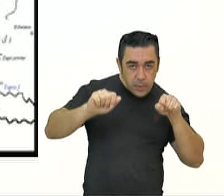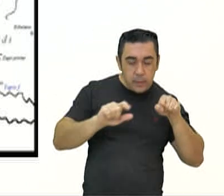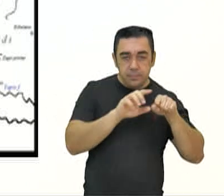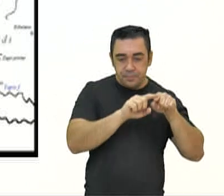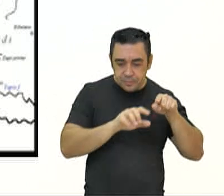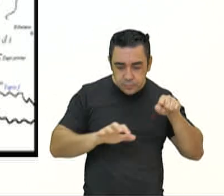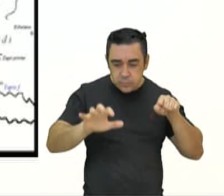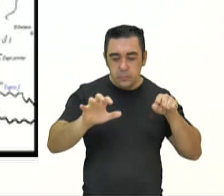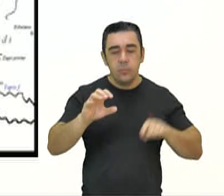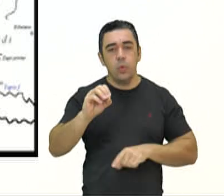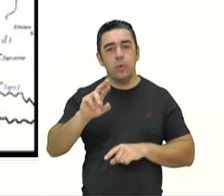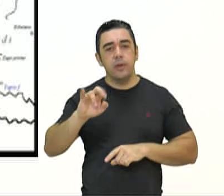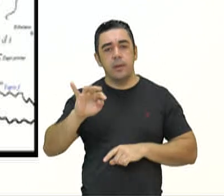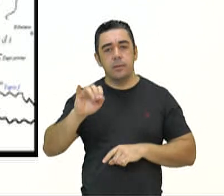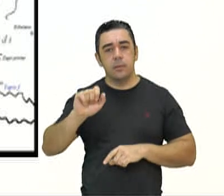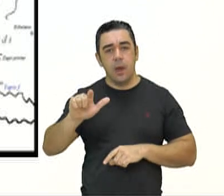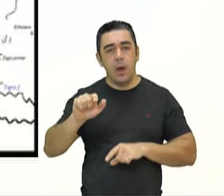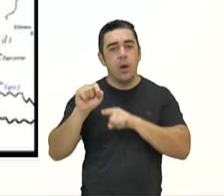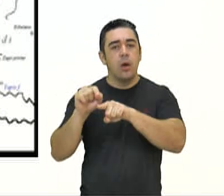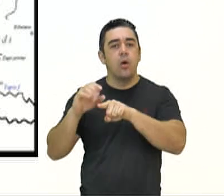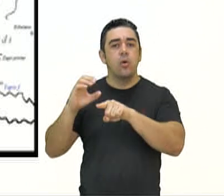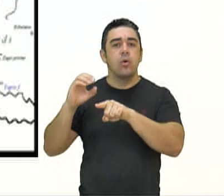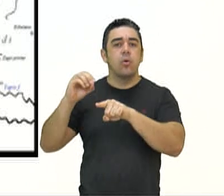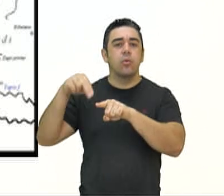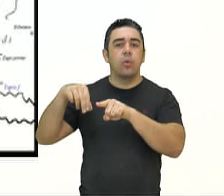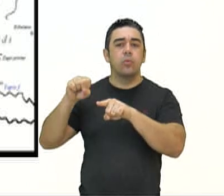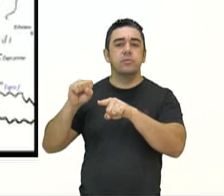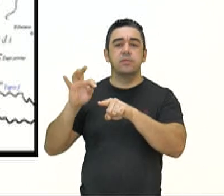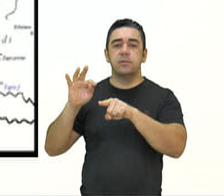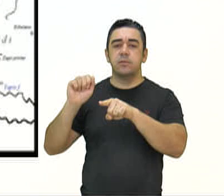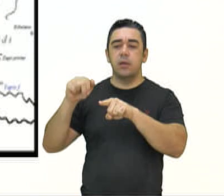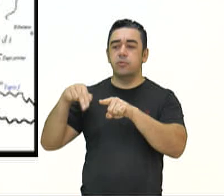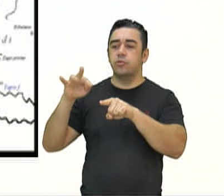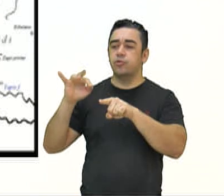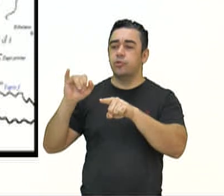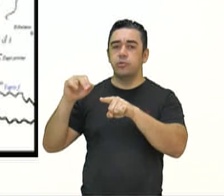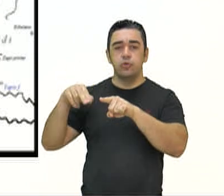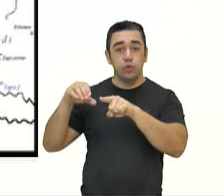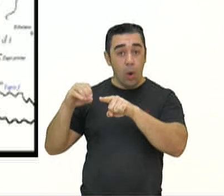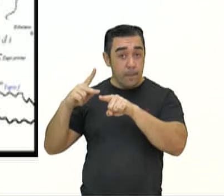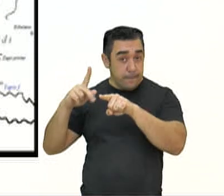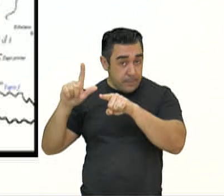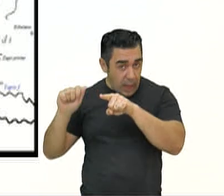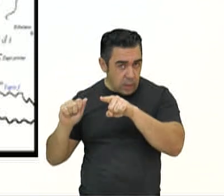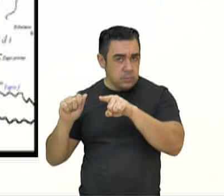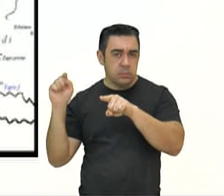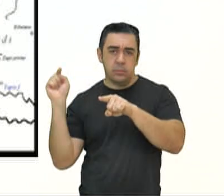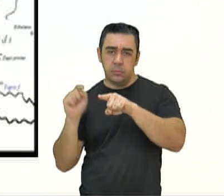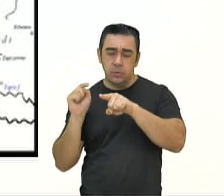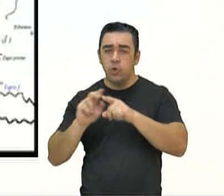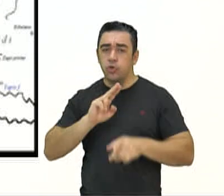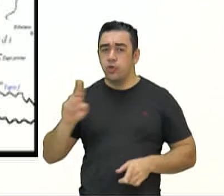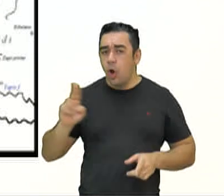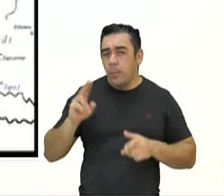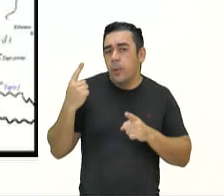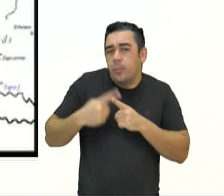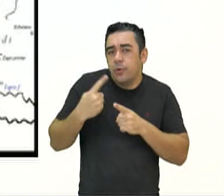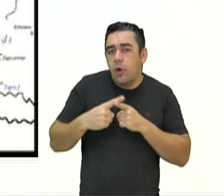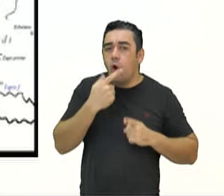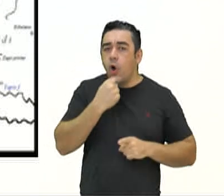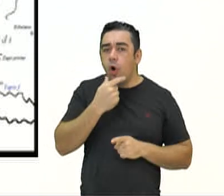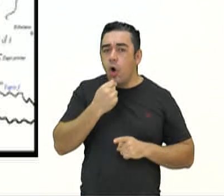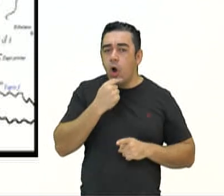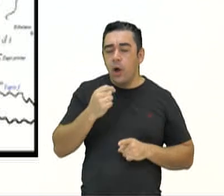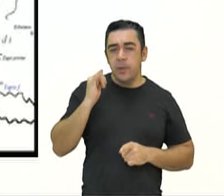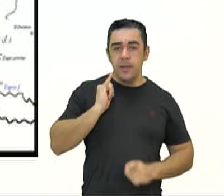Romano Oriental, a capital fica em Constantinopla. Essa cidade recebe o nome por conta de